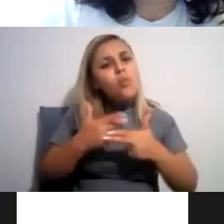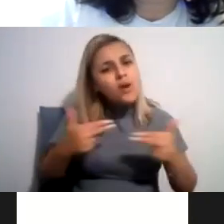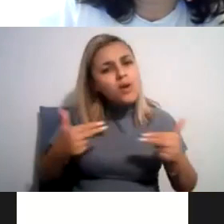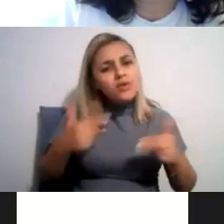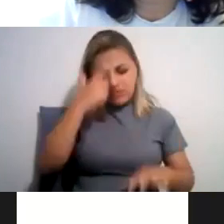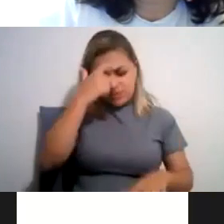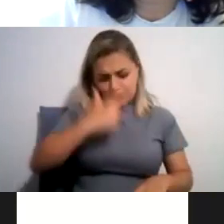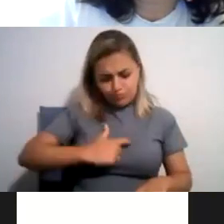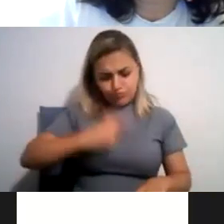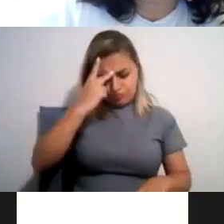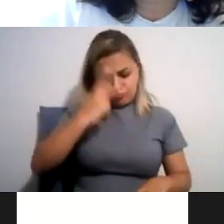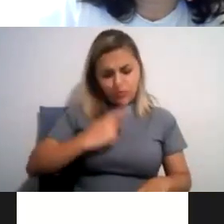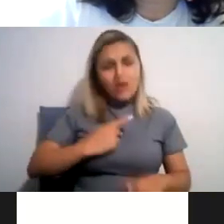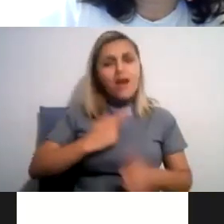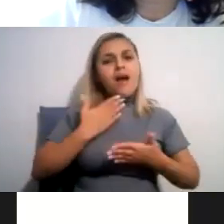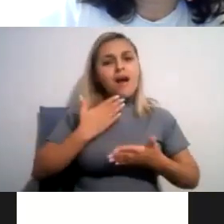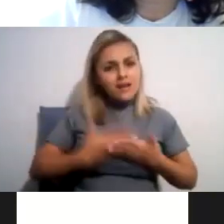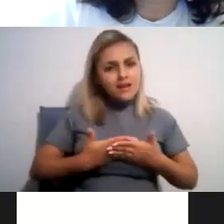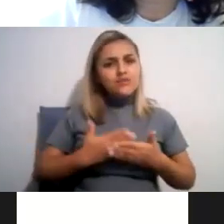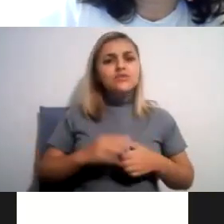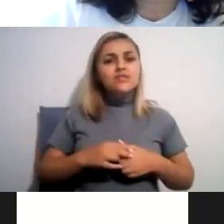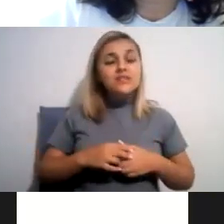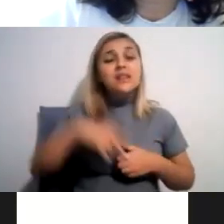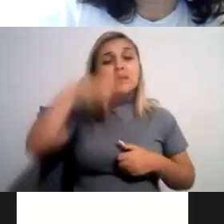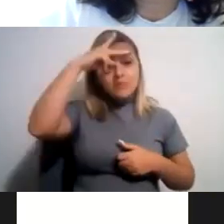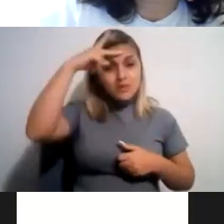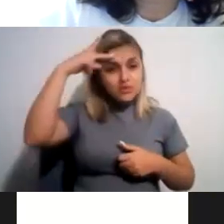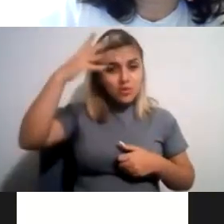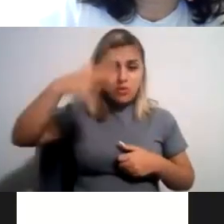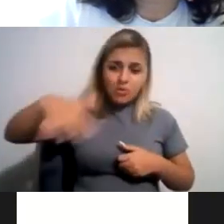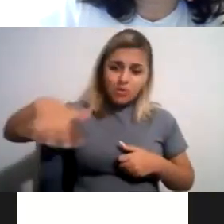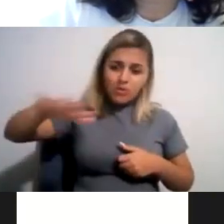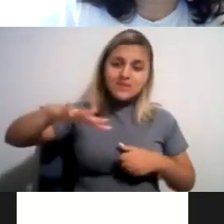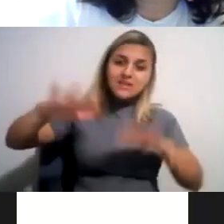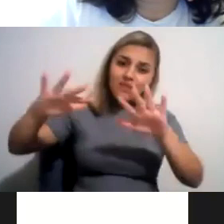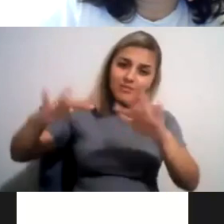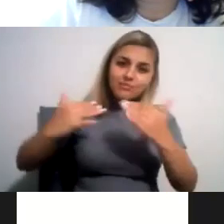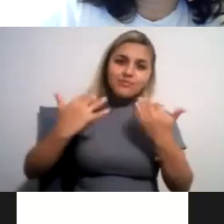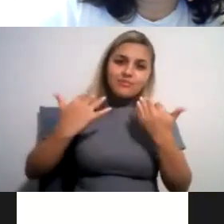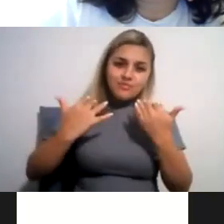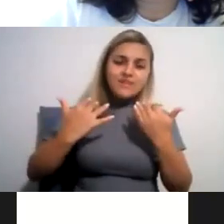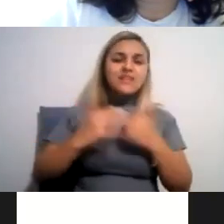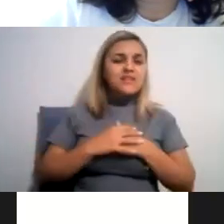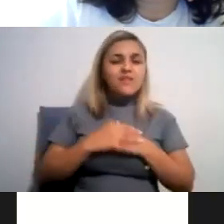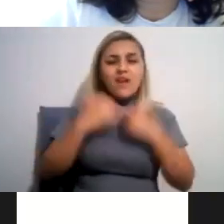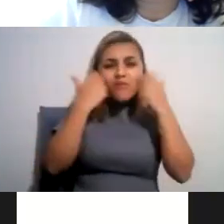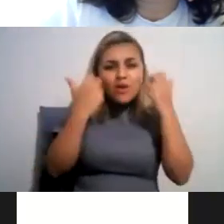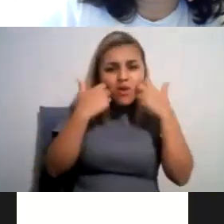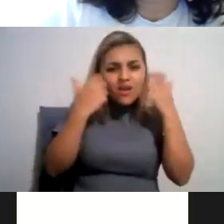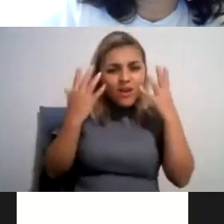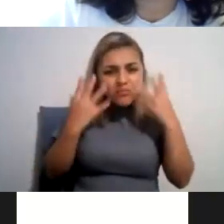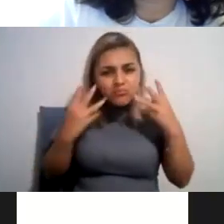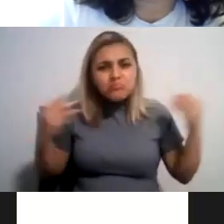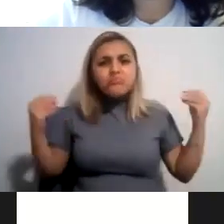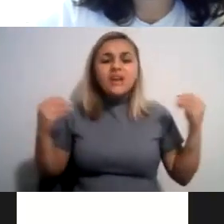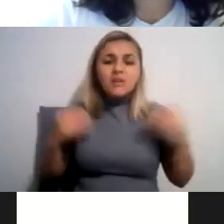para contar e que tem pessoas para te ouvir, e aí essa vergonha vai indo embora. Vergonha eu também tenho